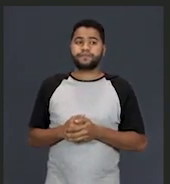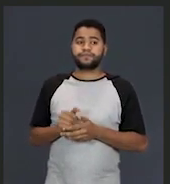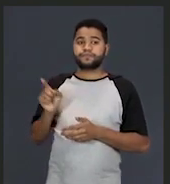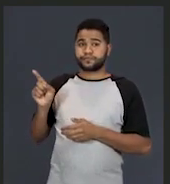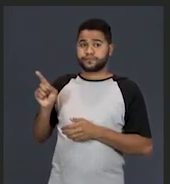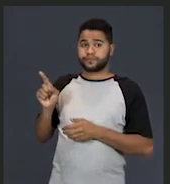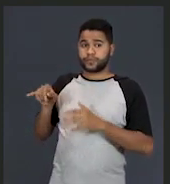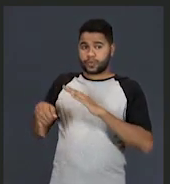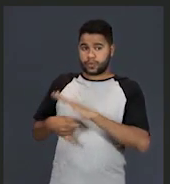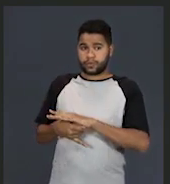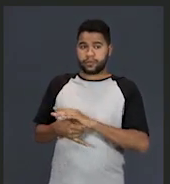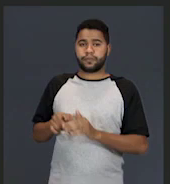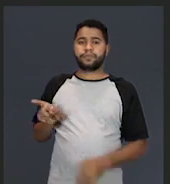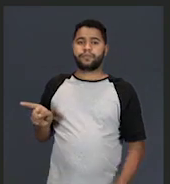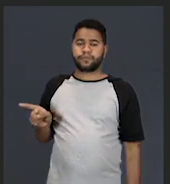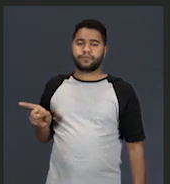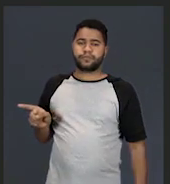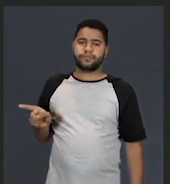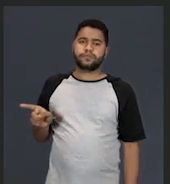primeiro, ó,